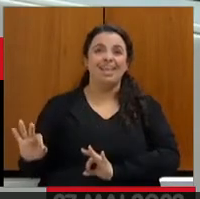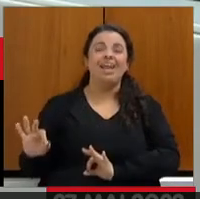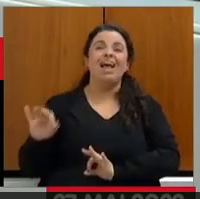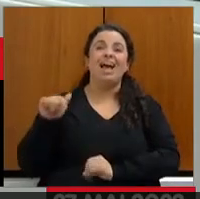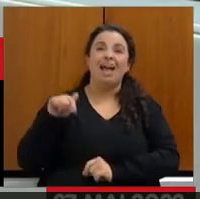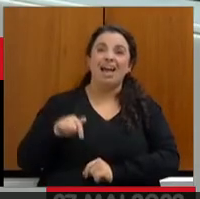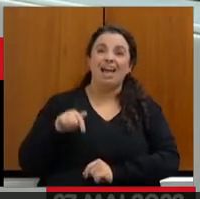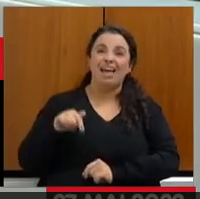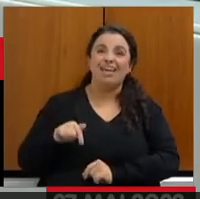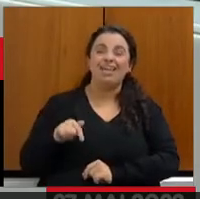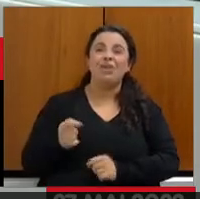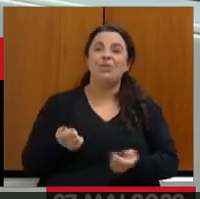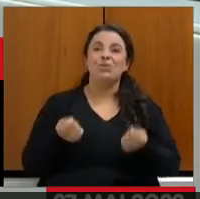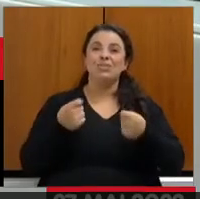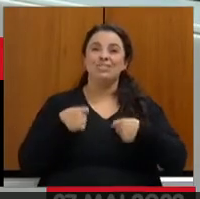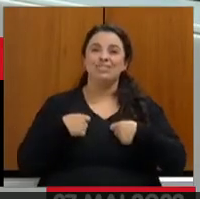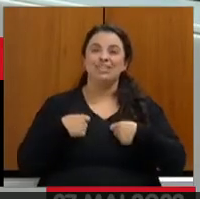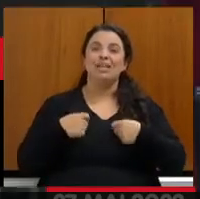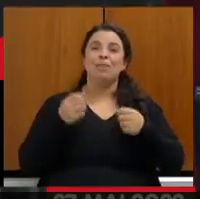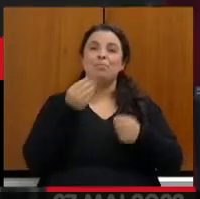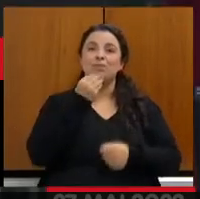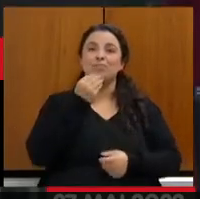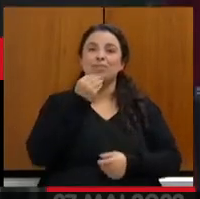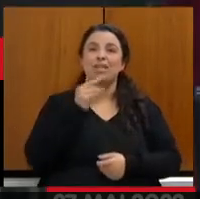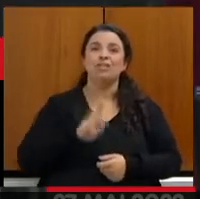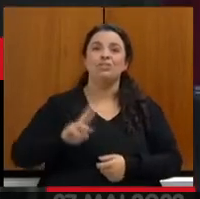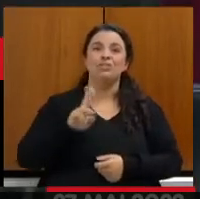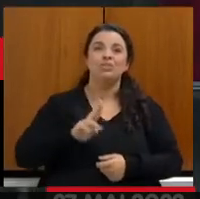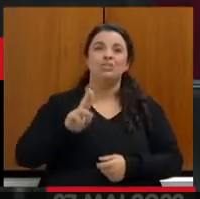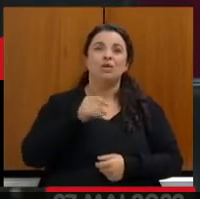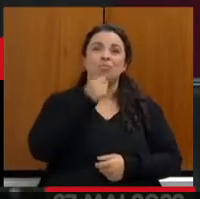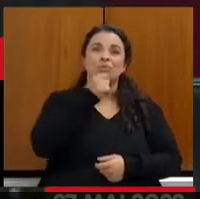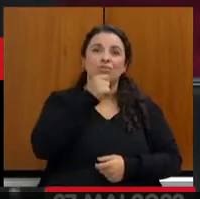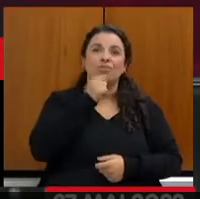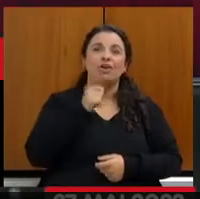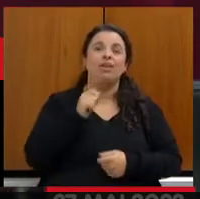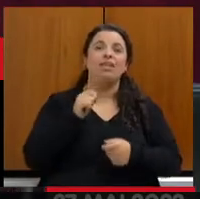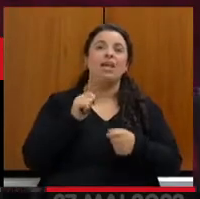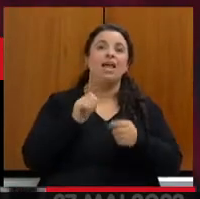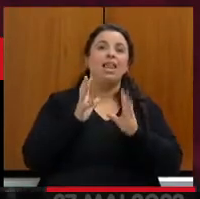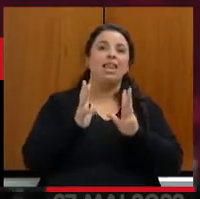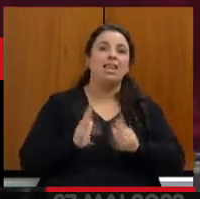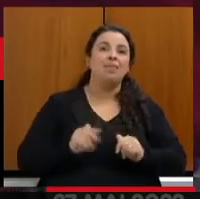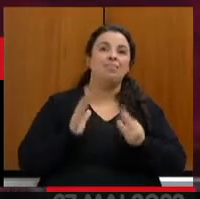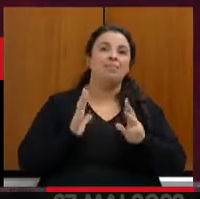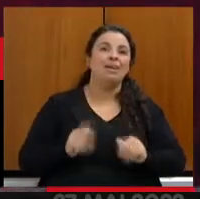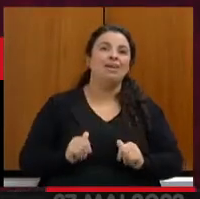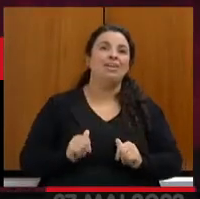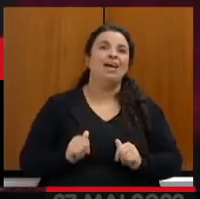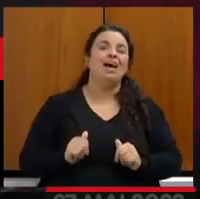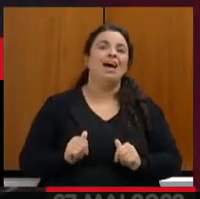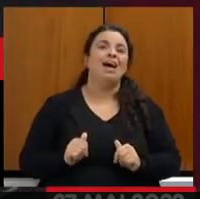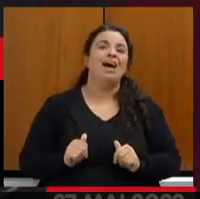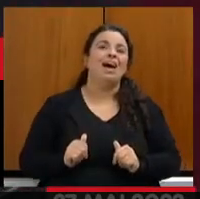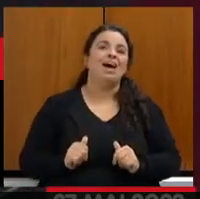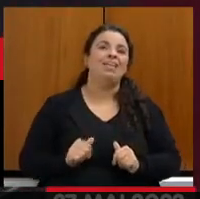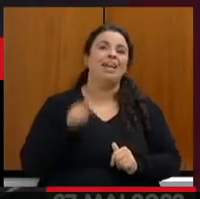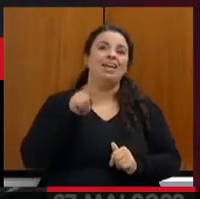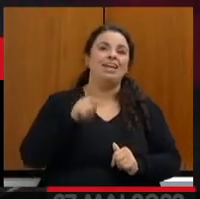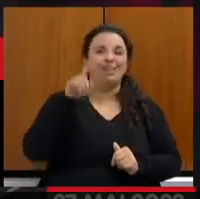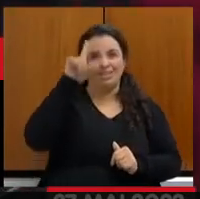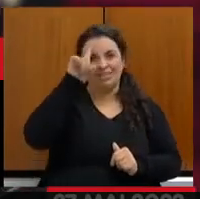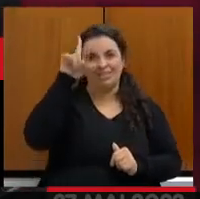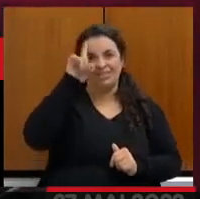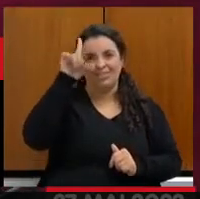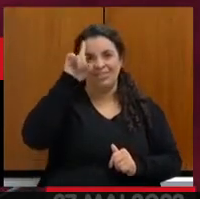nos dando condições de fazer o uso do microfone higienizando e ela faz isso todos os dias permitindo a voz